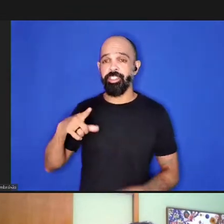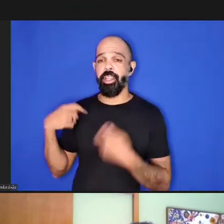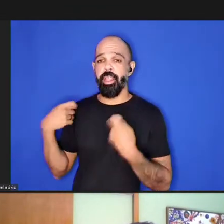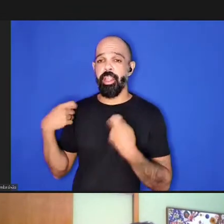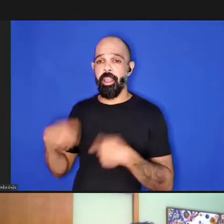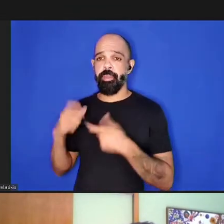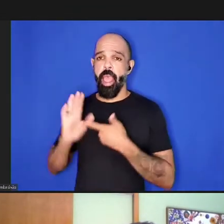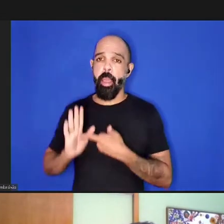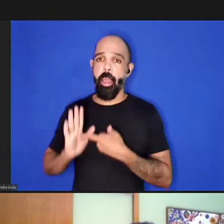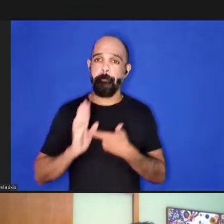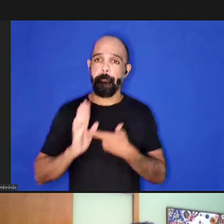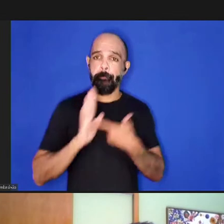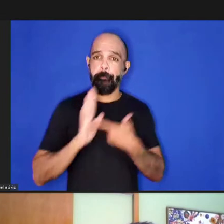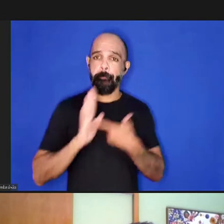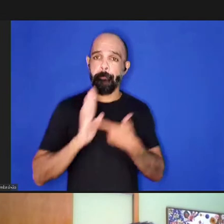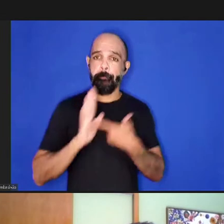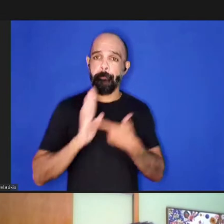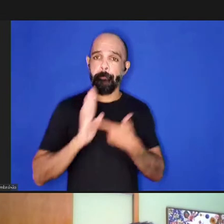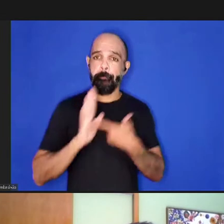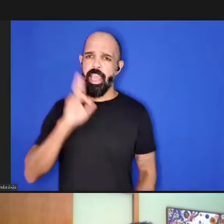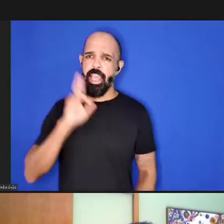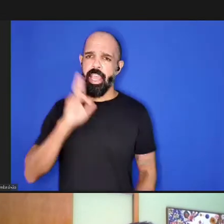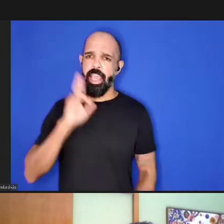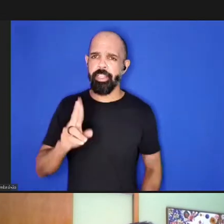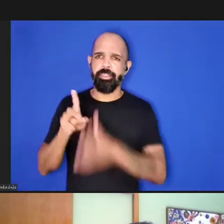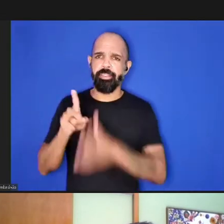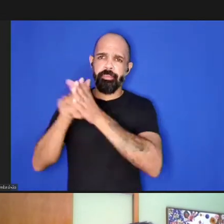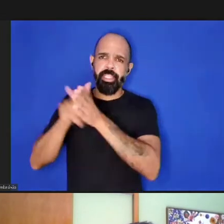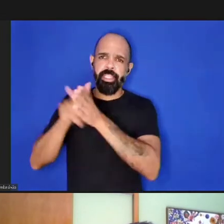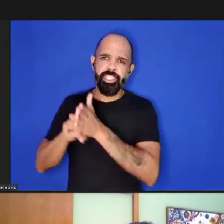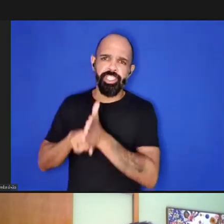apresentar resultados de pesquisa e